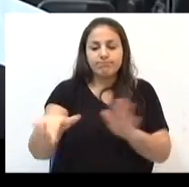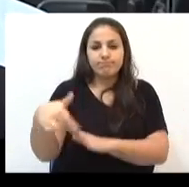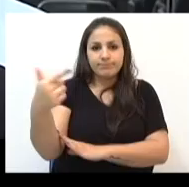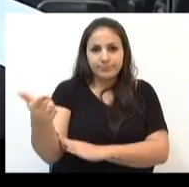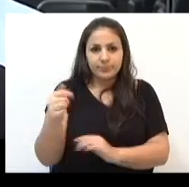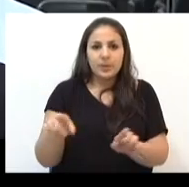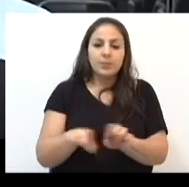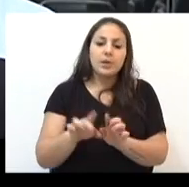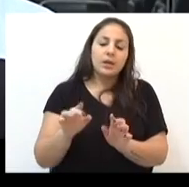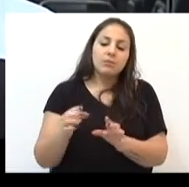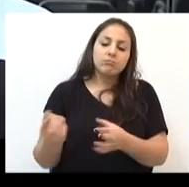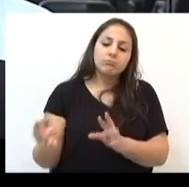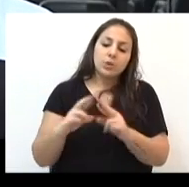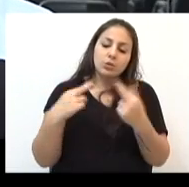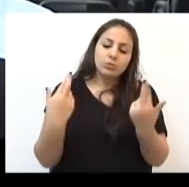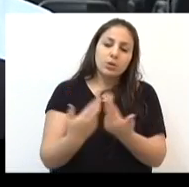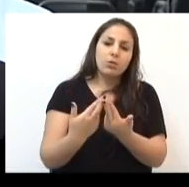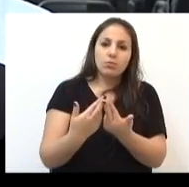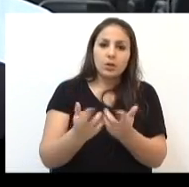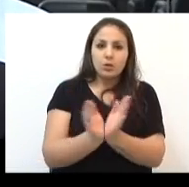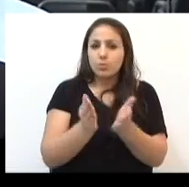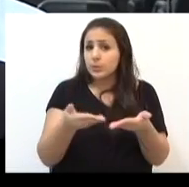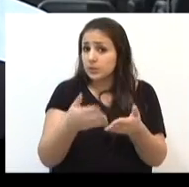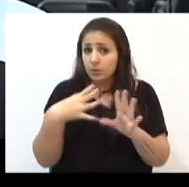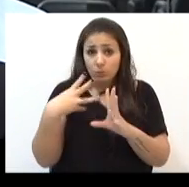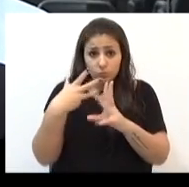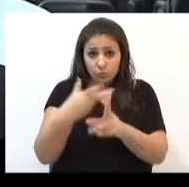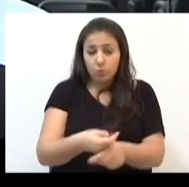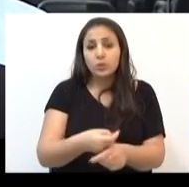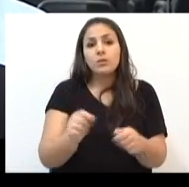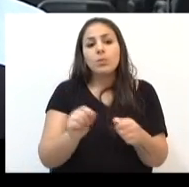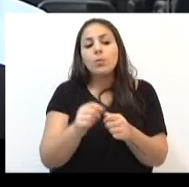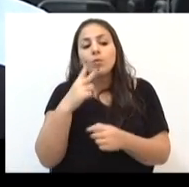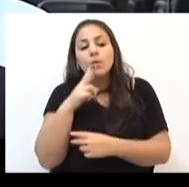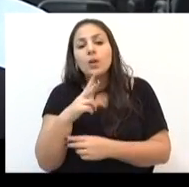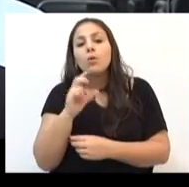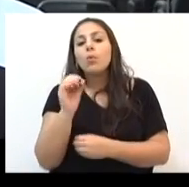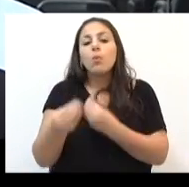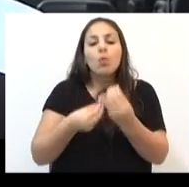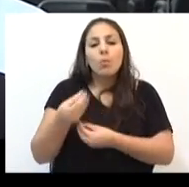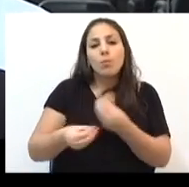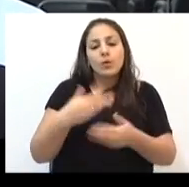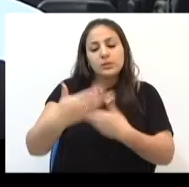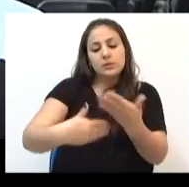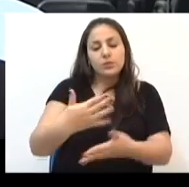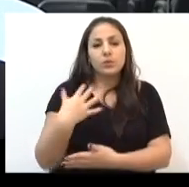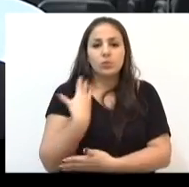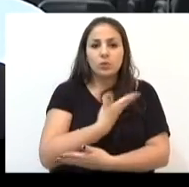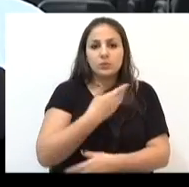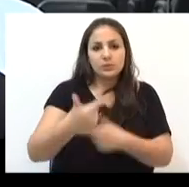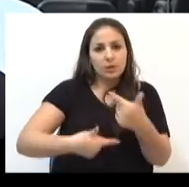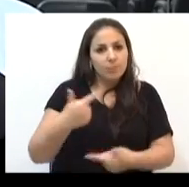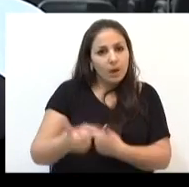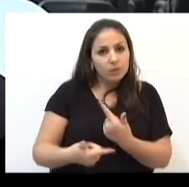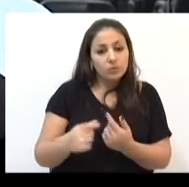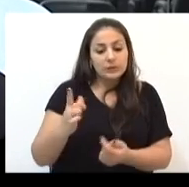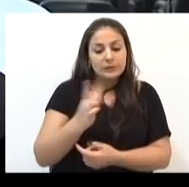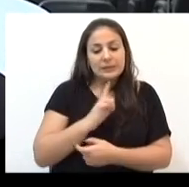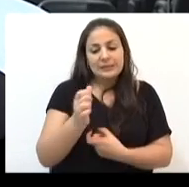comissão toda, né, e vamos traçar as diretrizes, né, o norte do nosso trabalho, que nós temos 6 meses